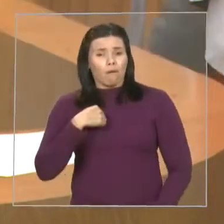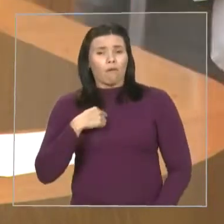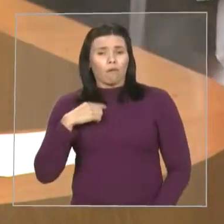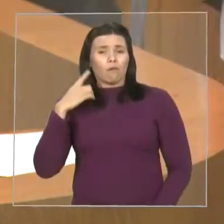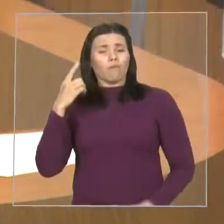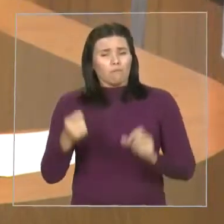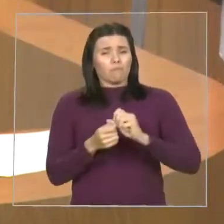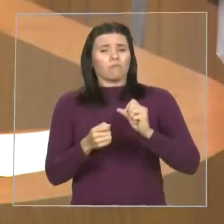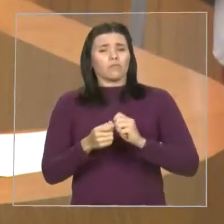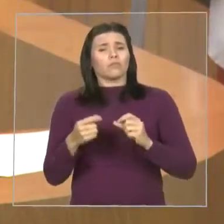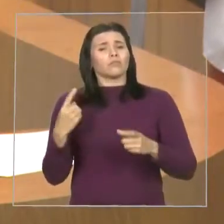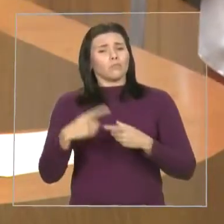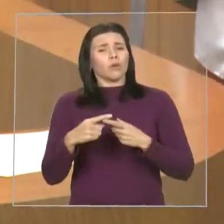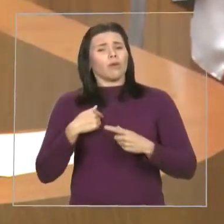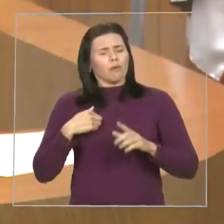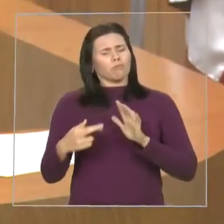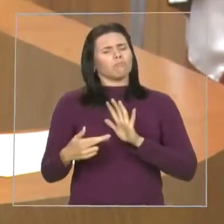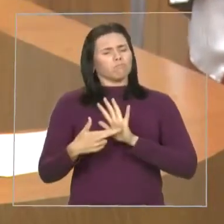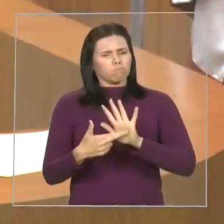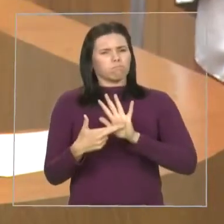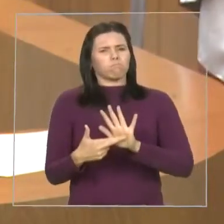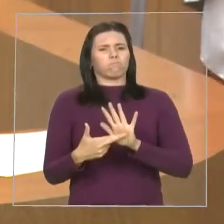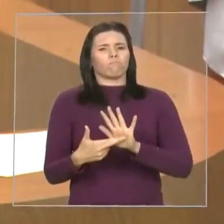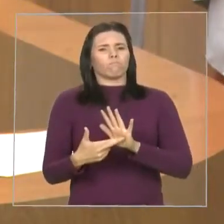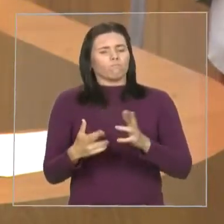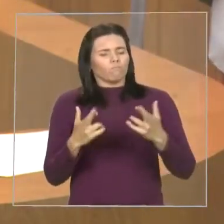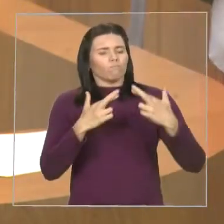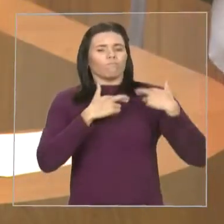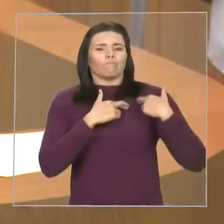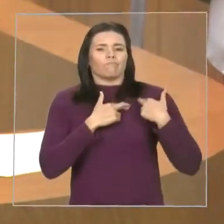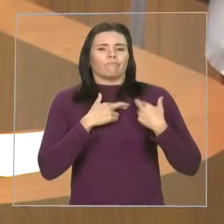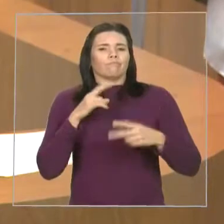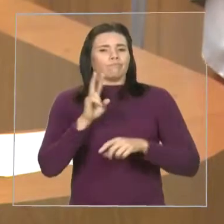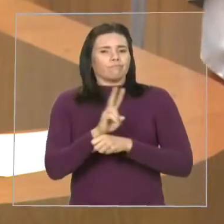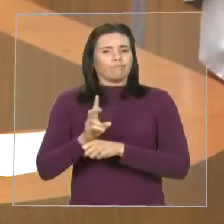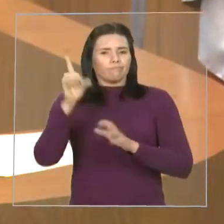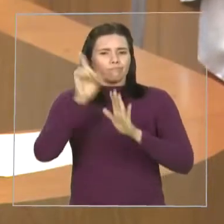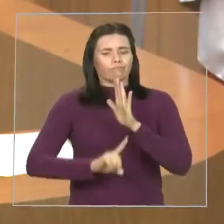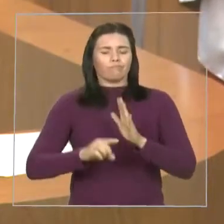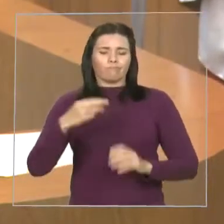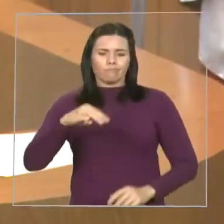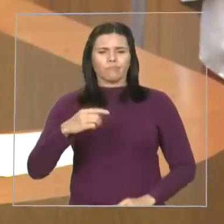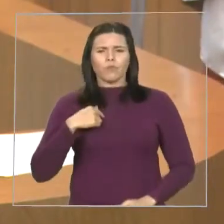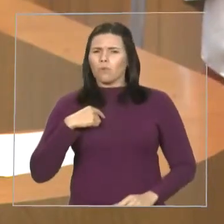governo. Eu poderia não fazer essa proposta, porque quem vai usar esse governo é o atual governador Flávio Dino.